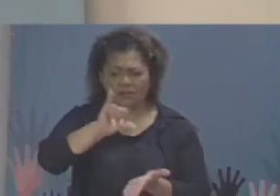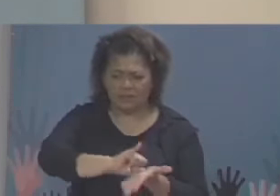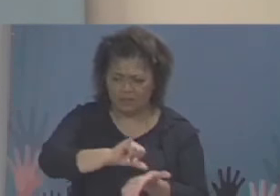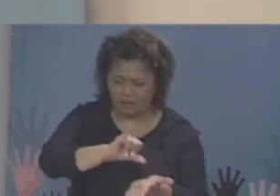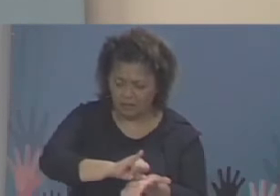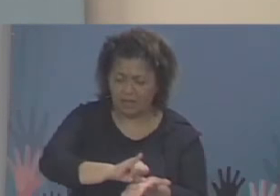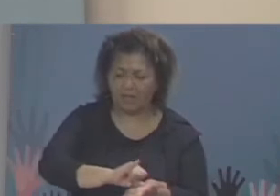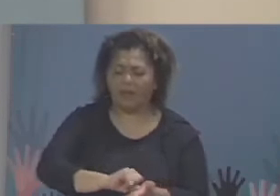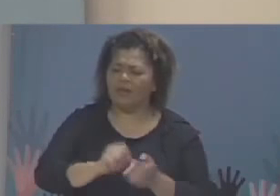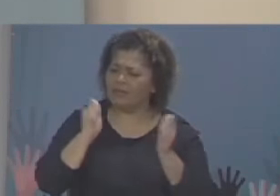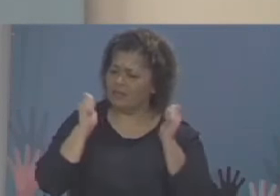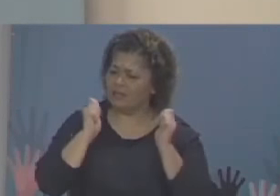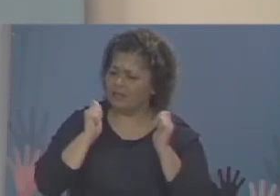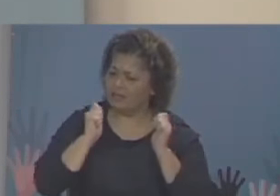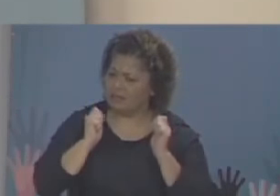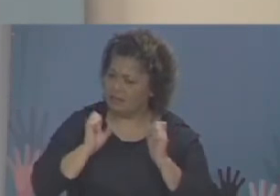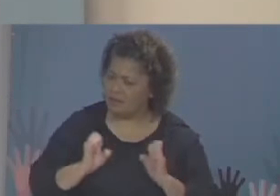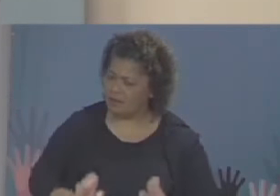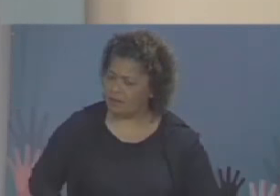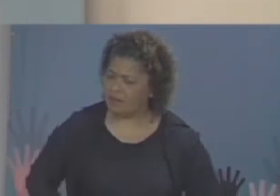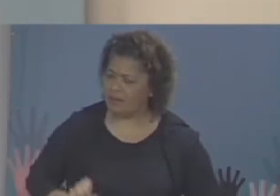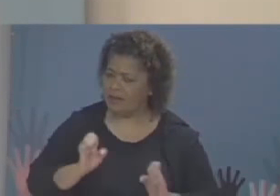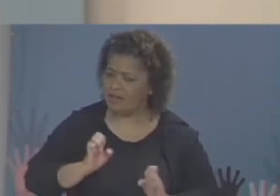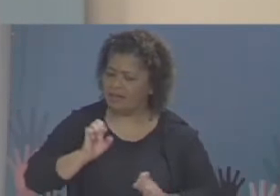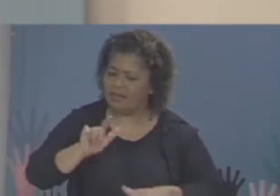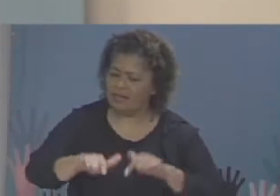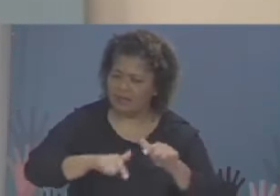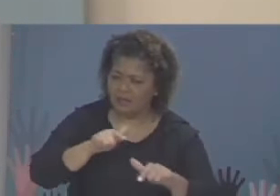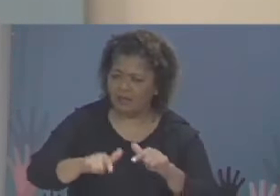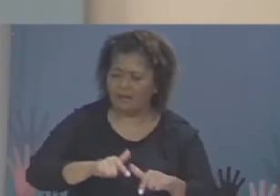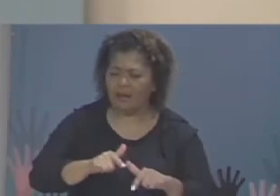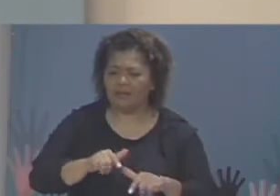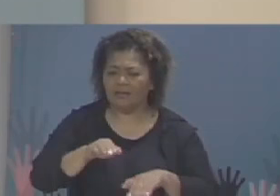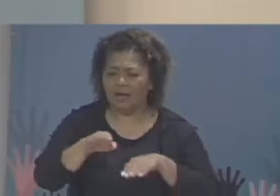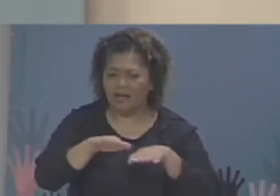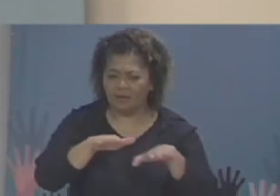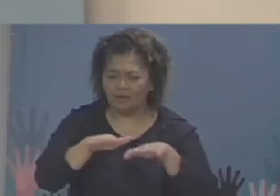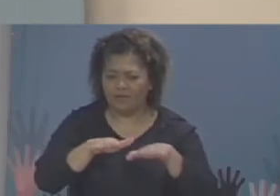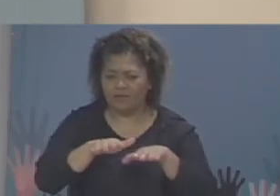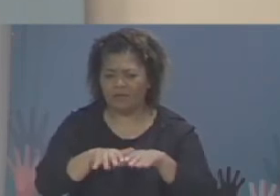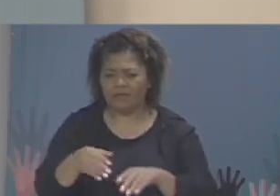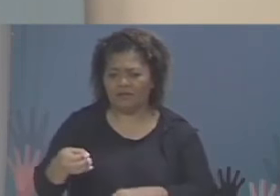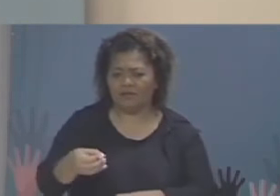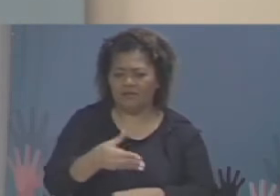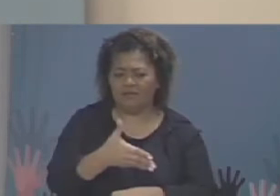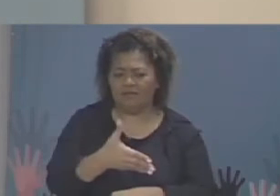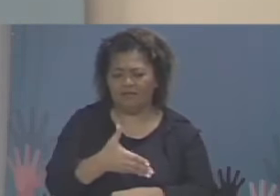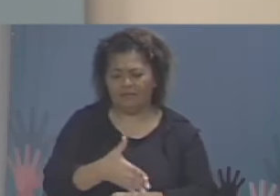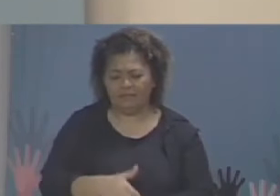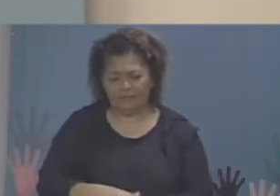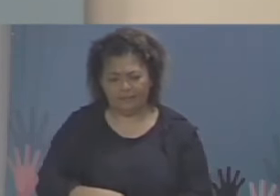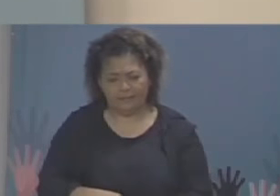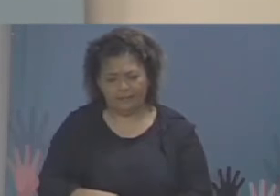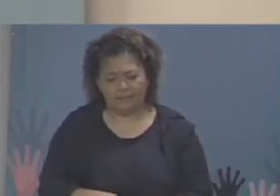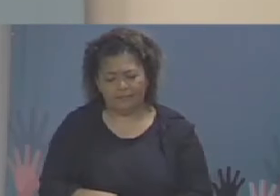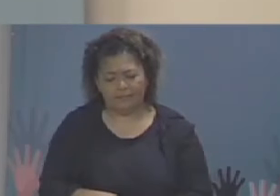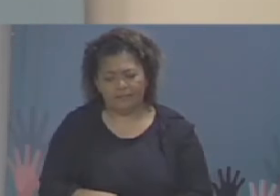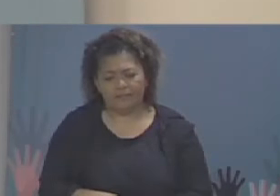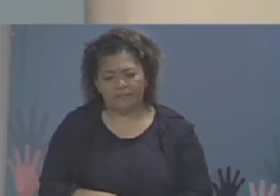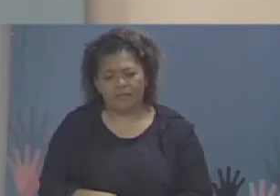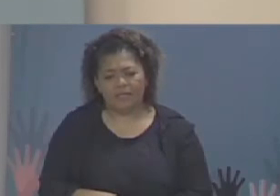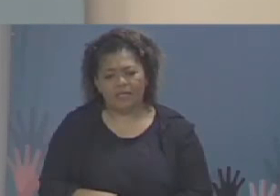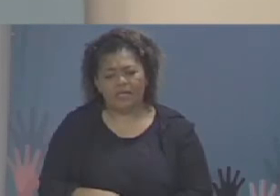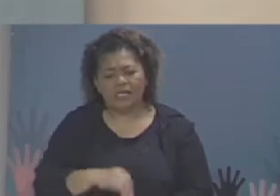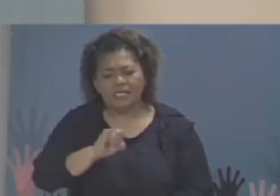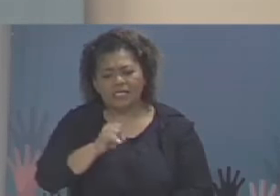um posicionamento ativo. E, na verdade, ele está no movimento Renovação, porque ele é a gênese do movimento Renovação, ele era da Conexão Psi. E, se